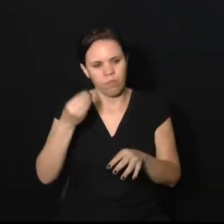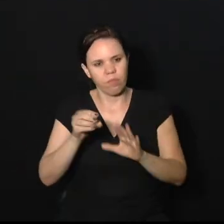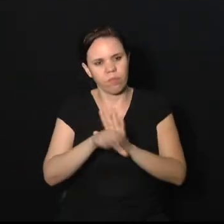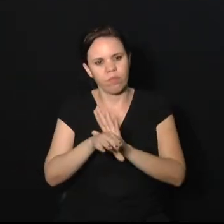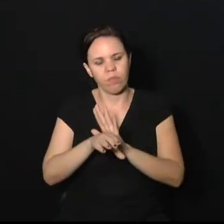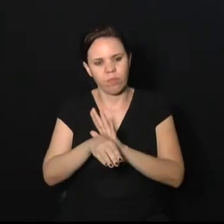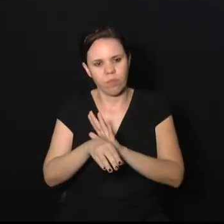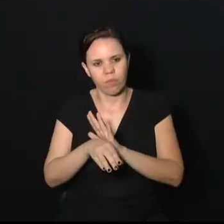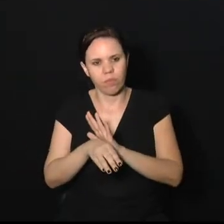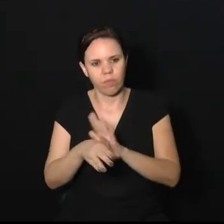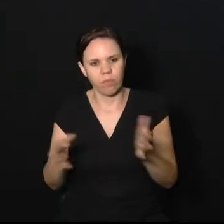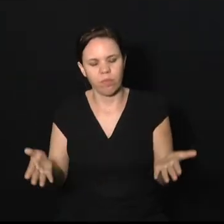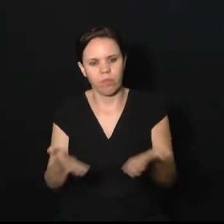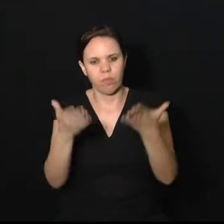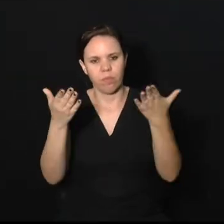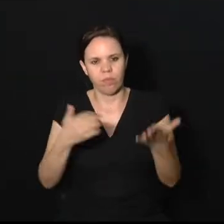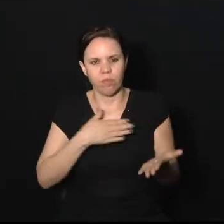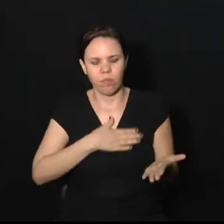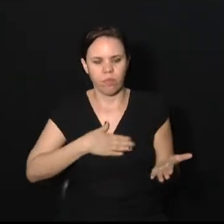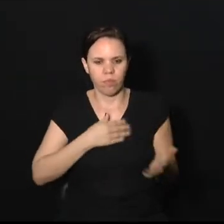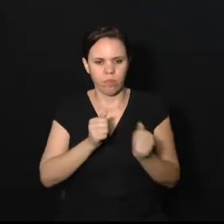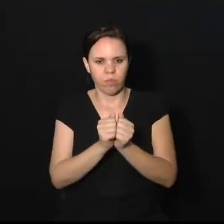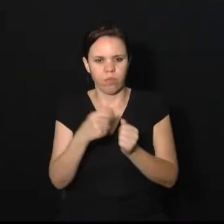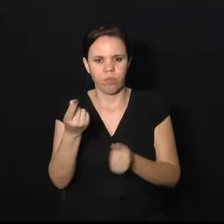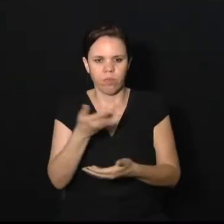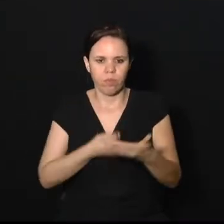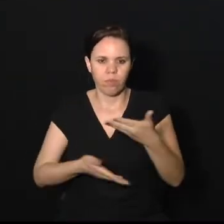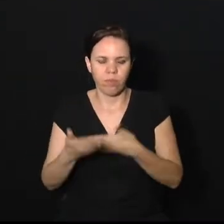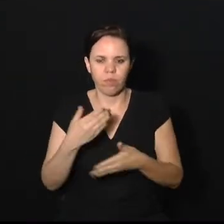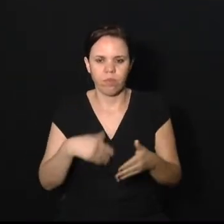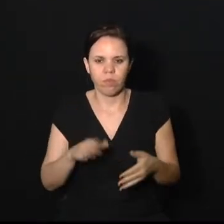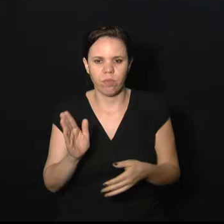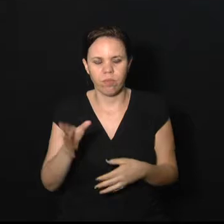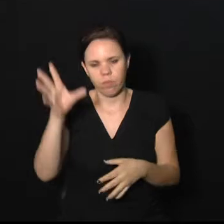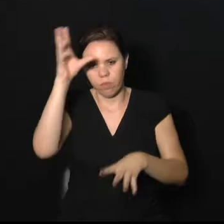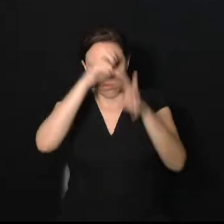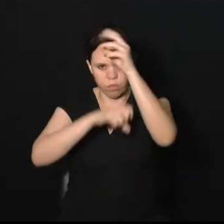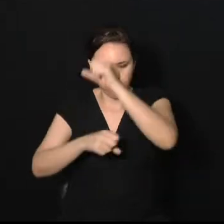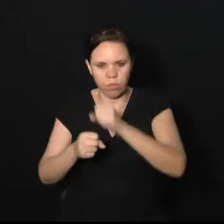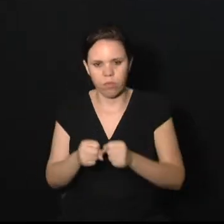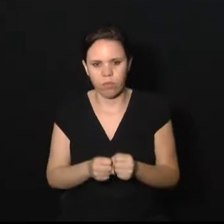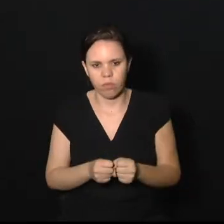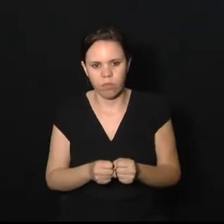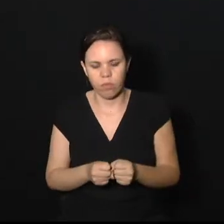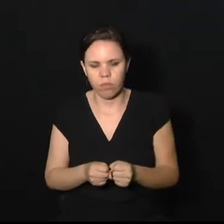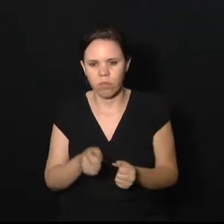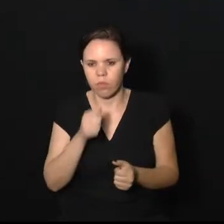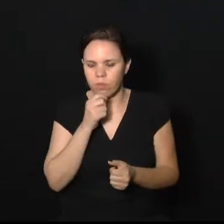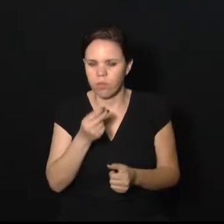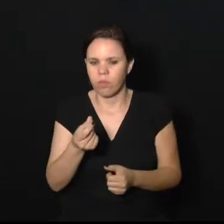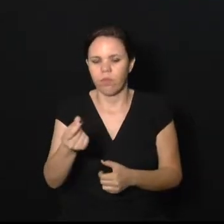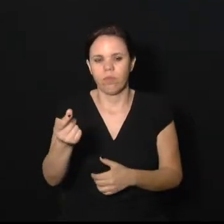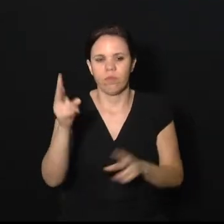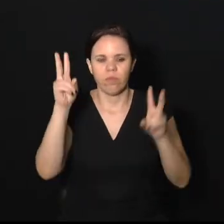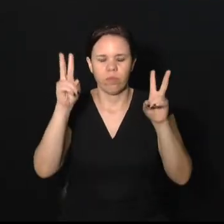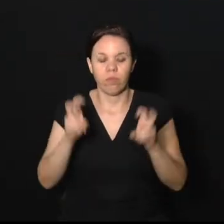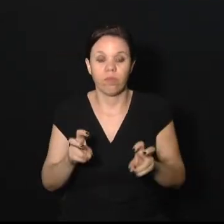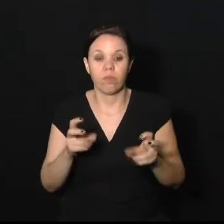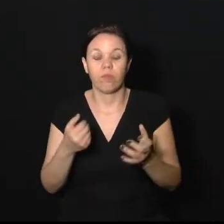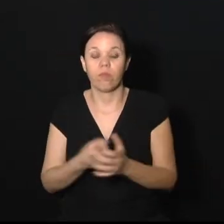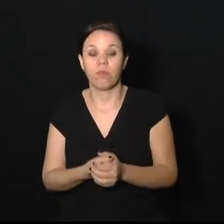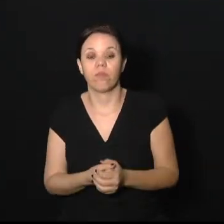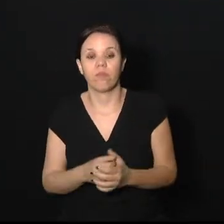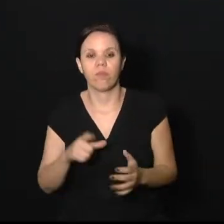isso é muito positivo estar aqui hoje para dividir um pouco do que a gente já aprendeu e muito a aprender ainda sobre esse tema. Então,